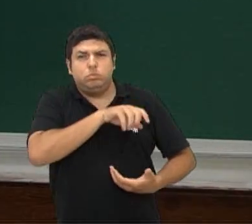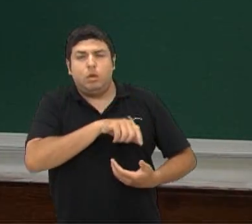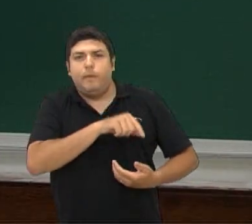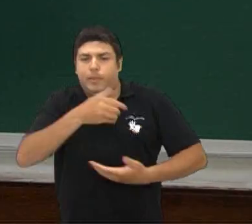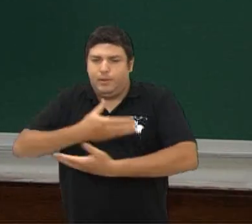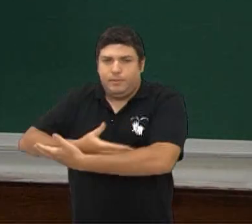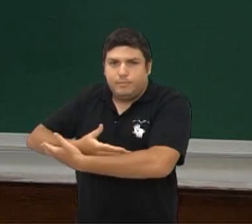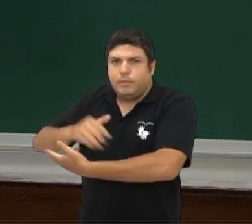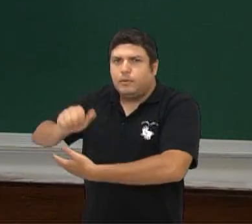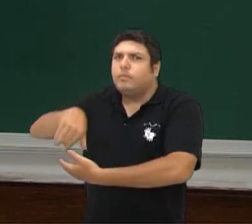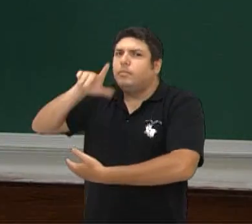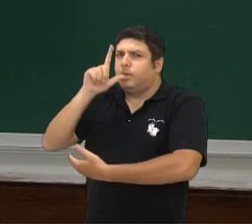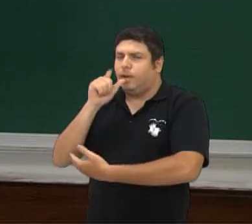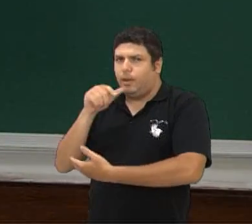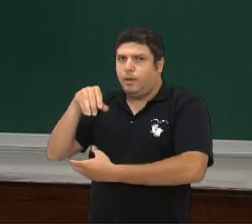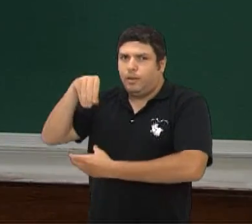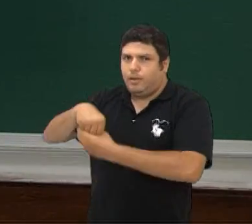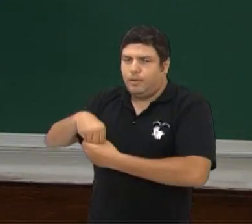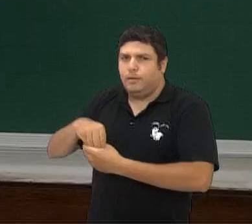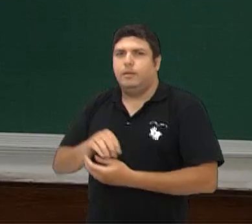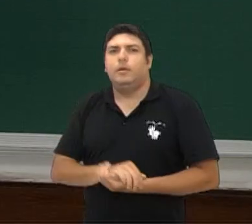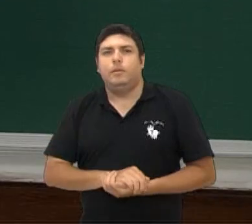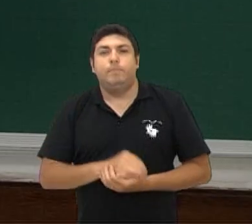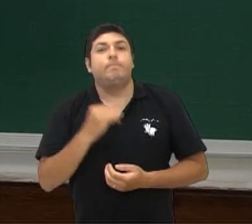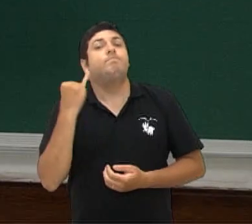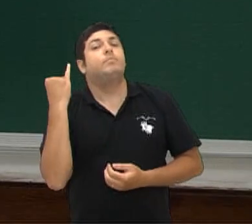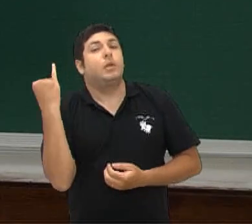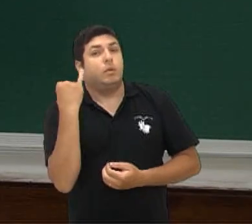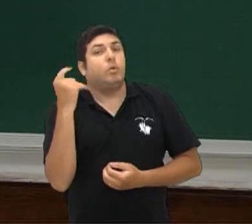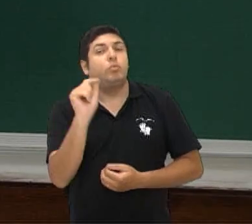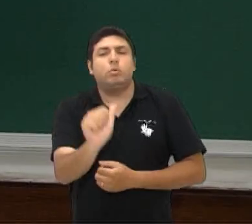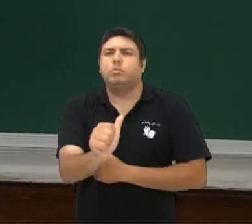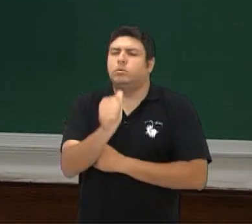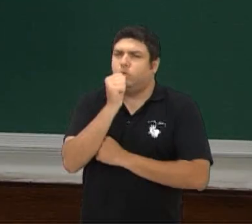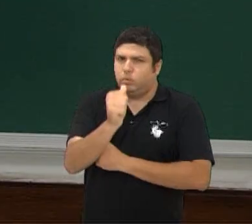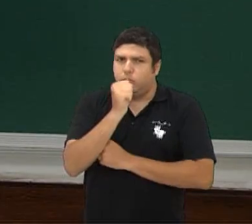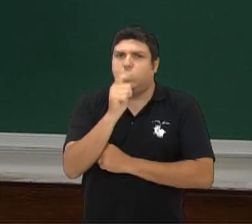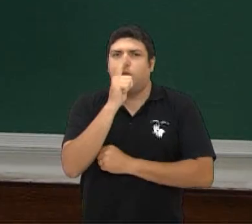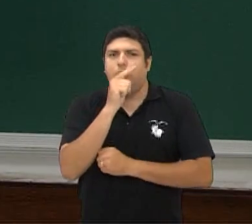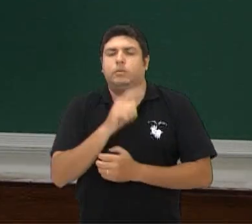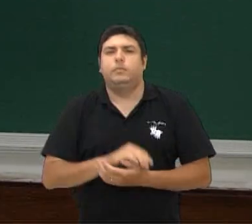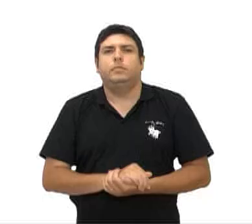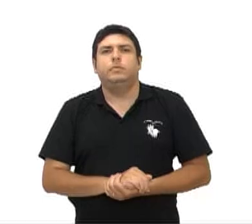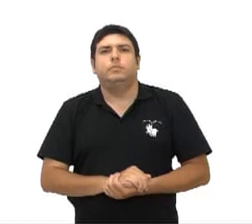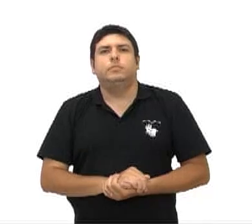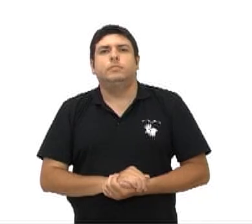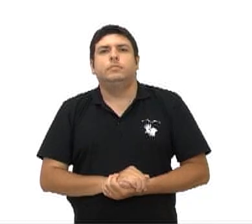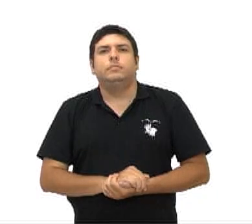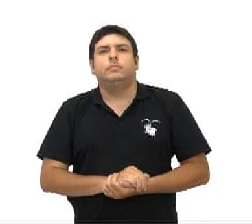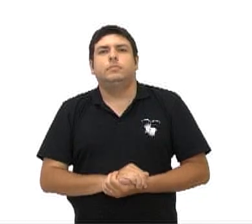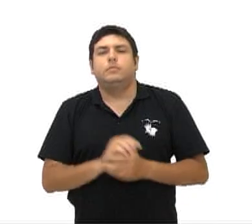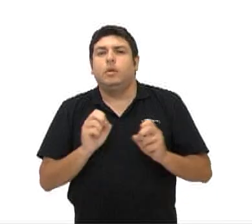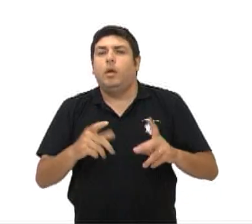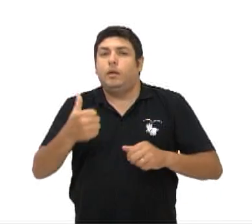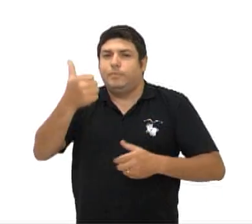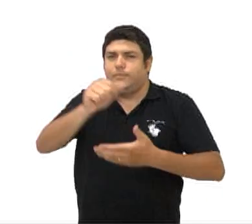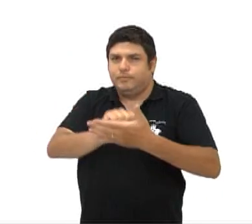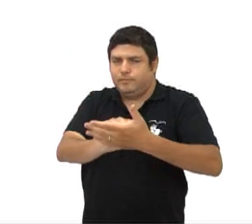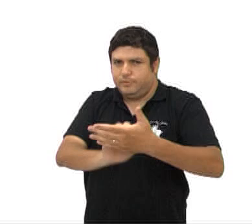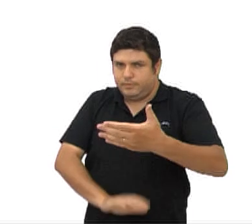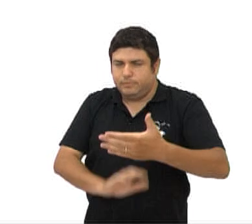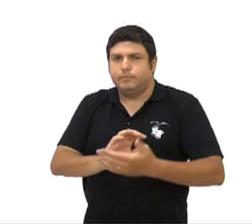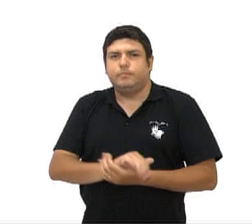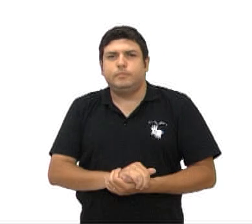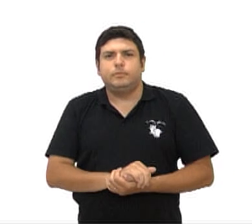bebê do que na pessoa idosa. Tá? E é muito importante a gente se hidratar, beber muita água. Isso é importante, gente. Primeiro exercício de hoje